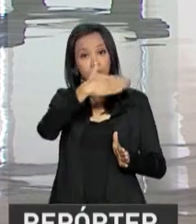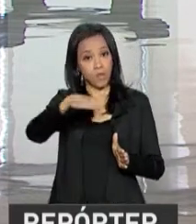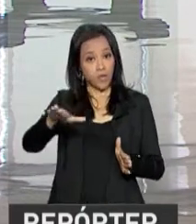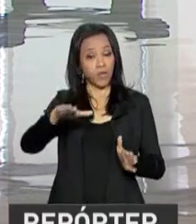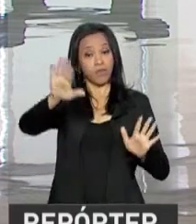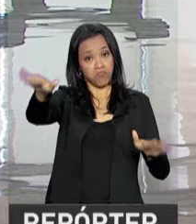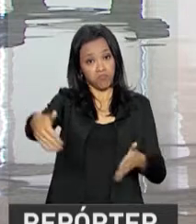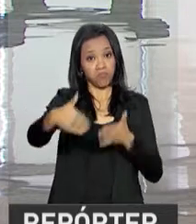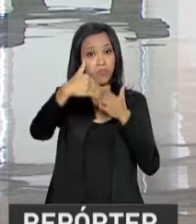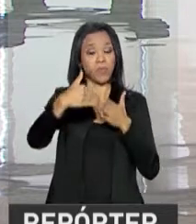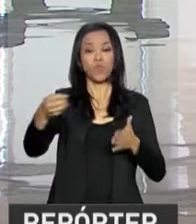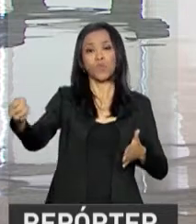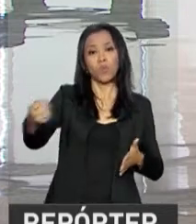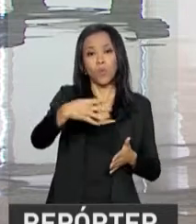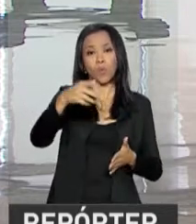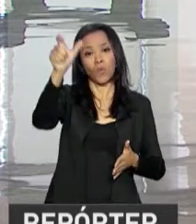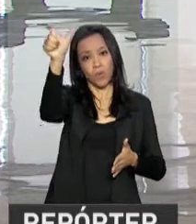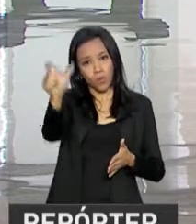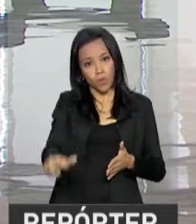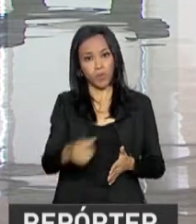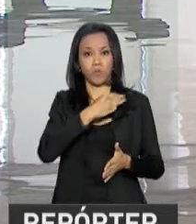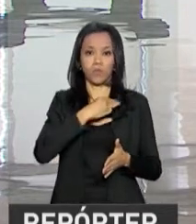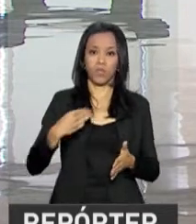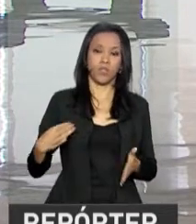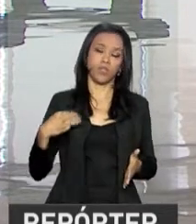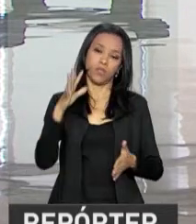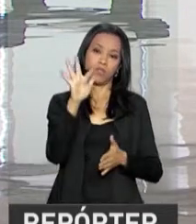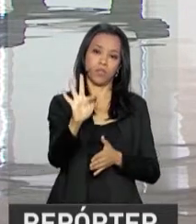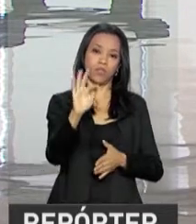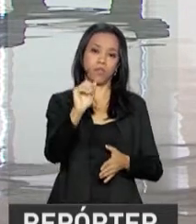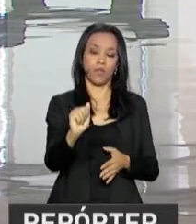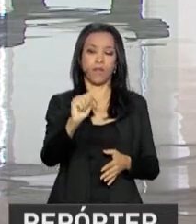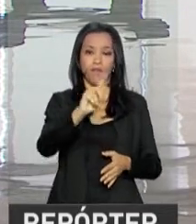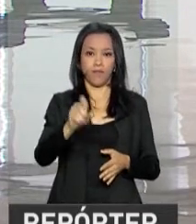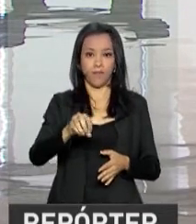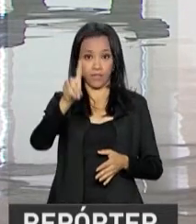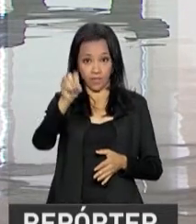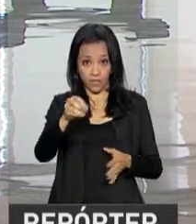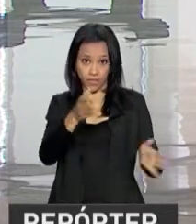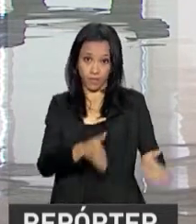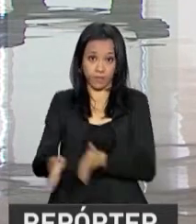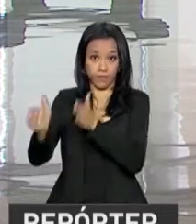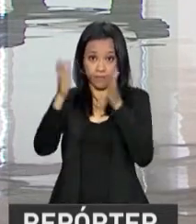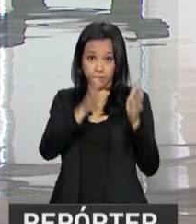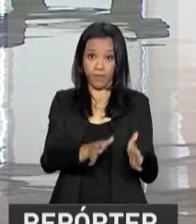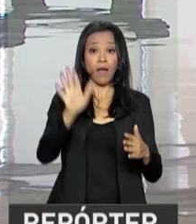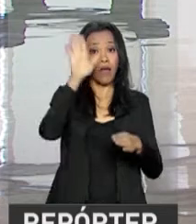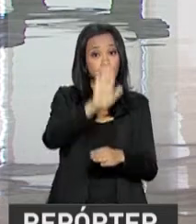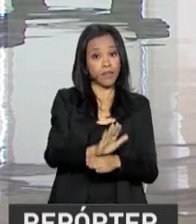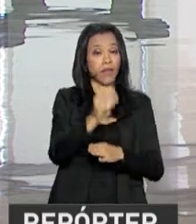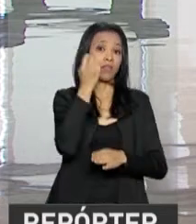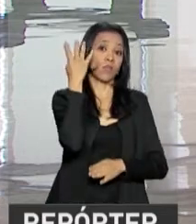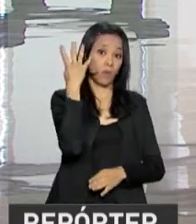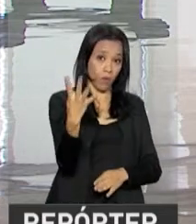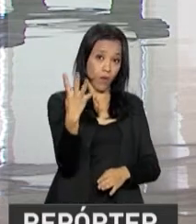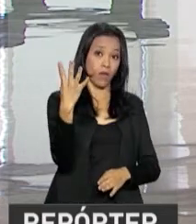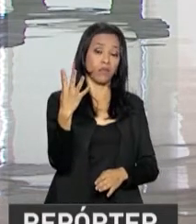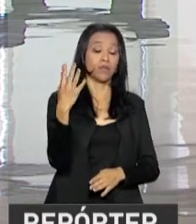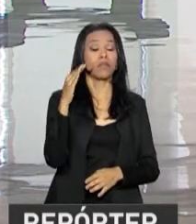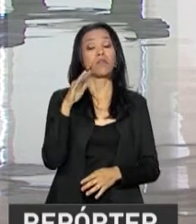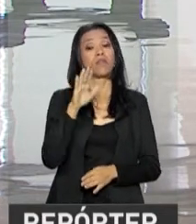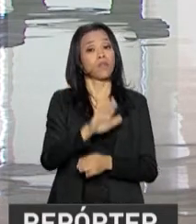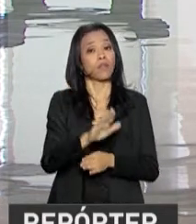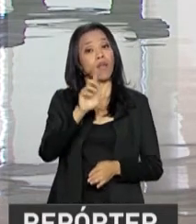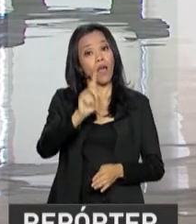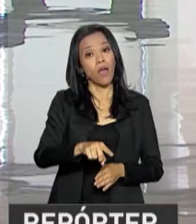o novo ministro da fazenda eduardo guardiã à tarde às 4 horas o encontro será com o governador